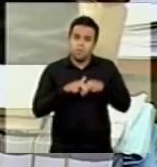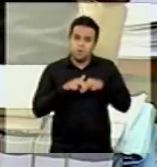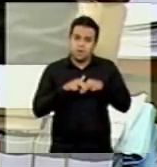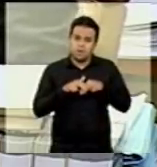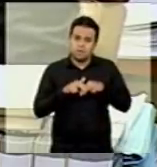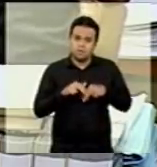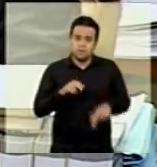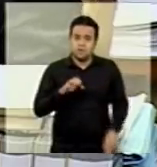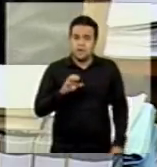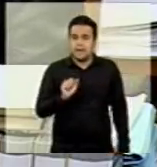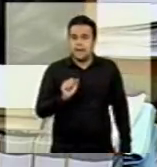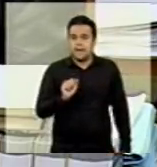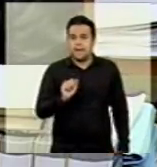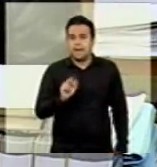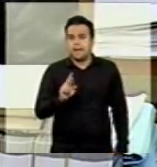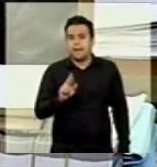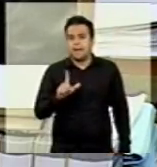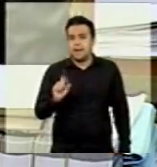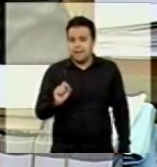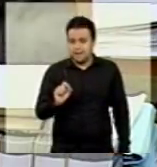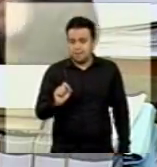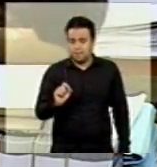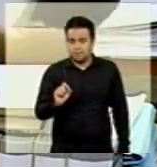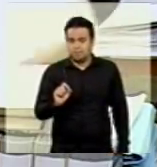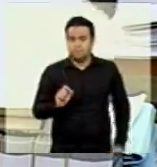do cargo ratione muneris,